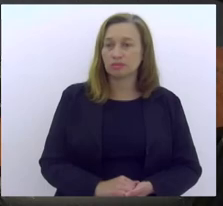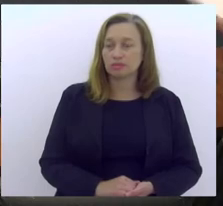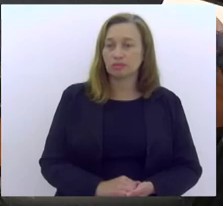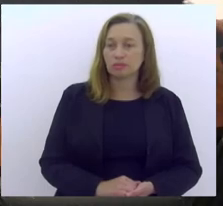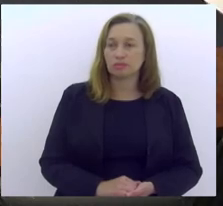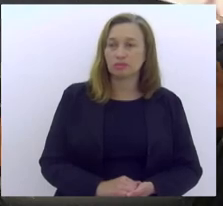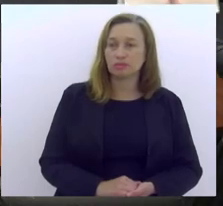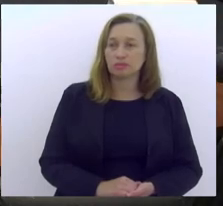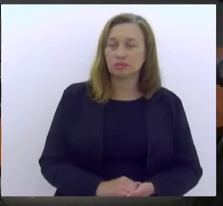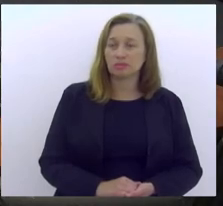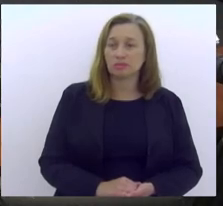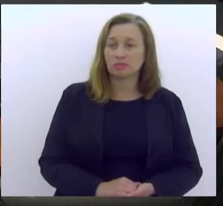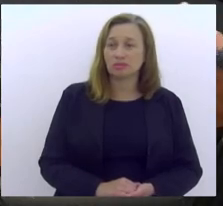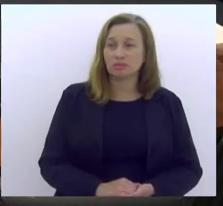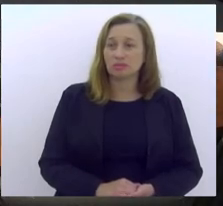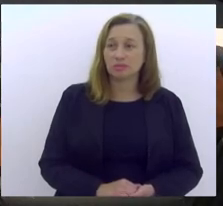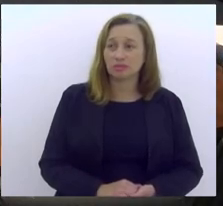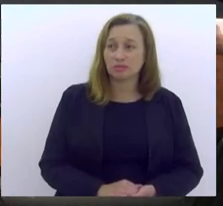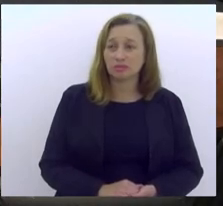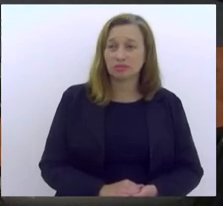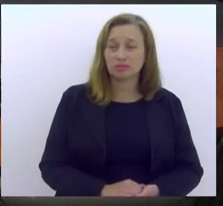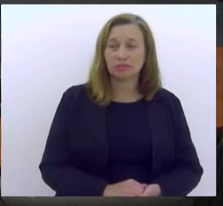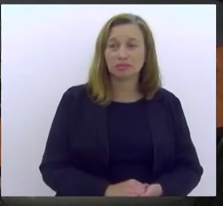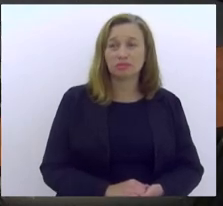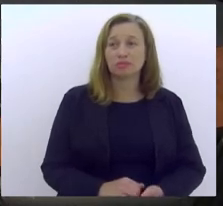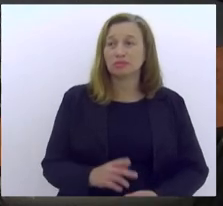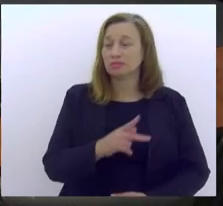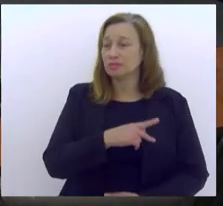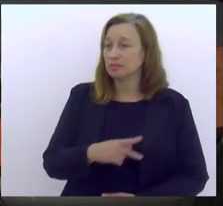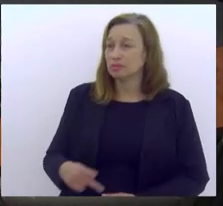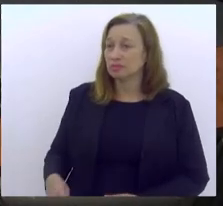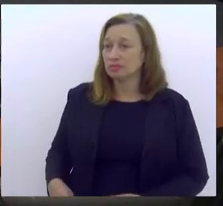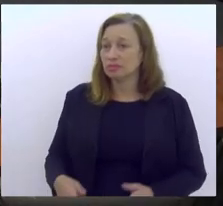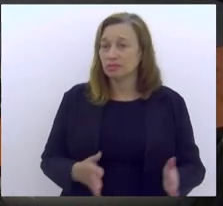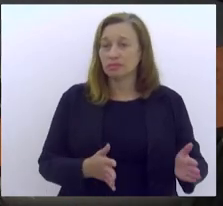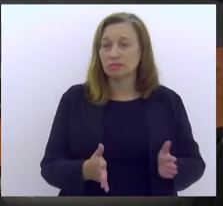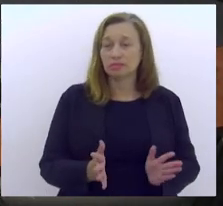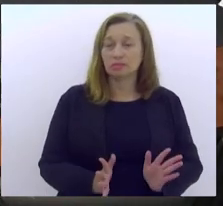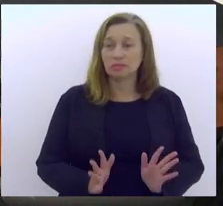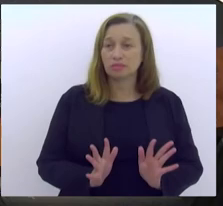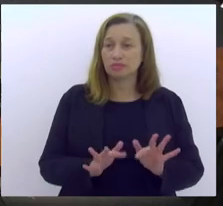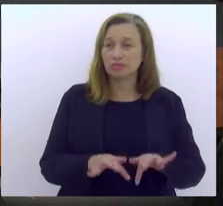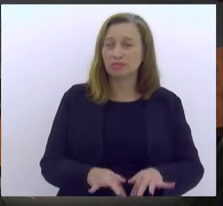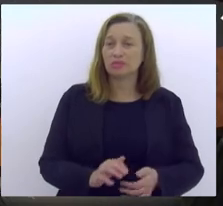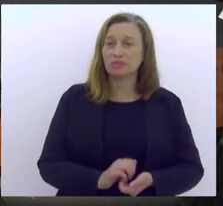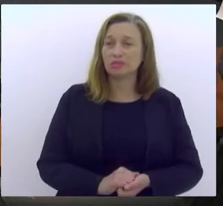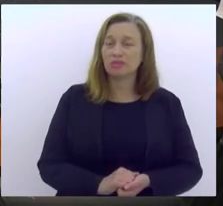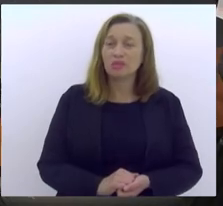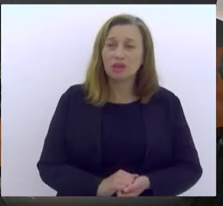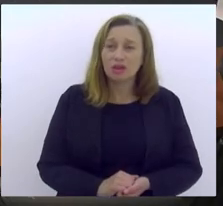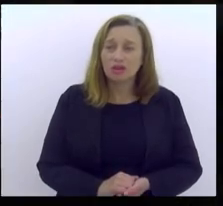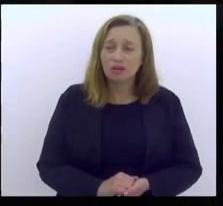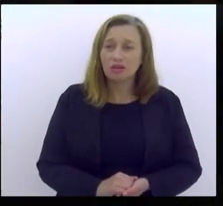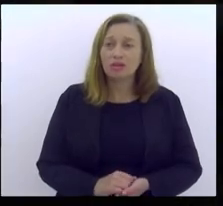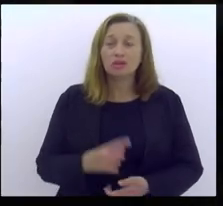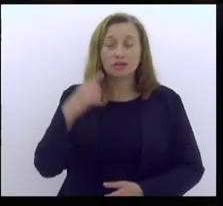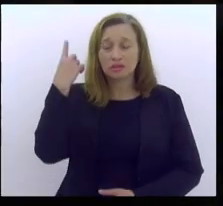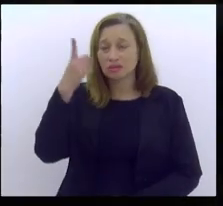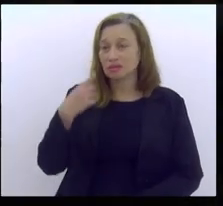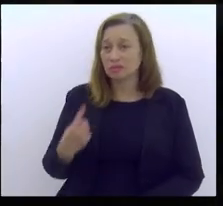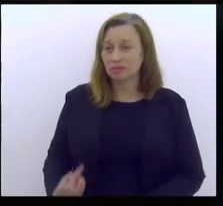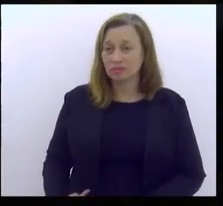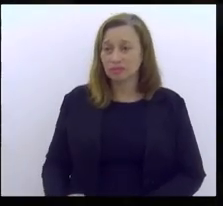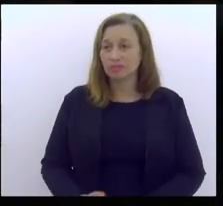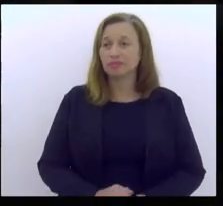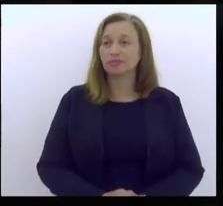Desculpe. Senhora deputada, presidindo o expediente inicial, deputada Bani, deputada Dani Balbi,